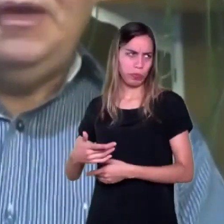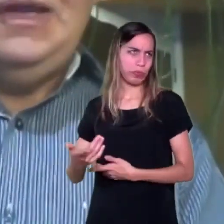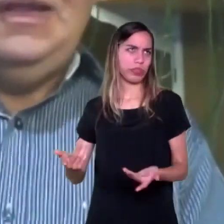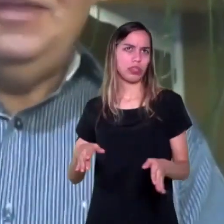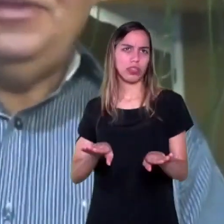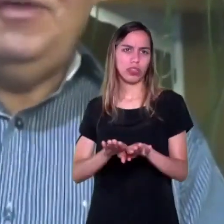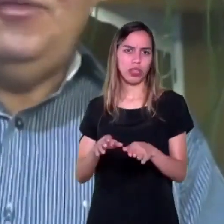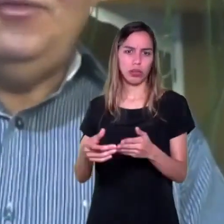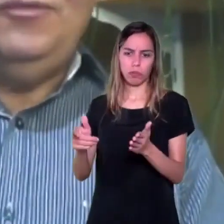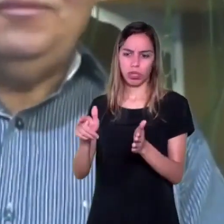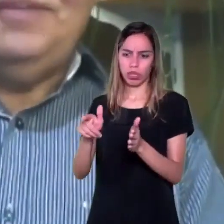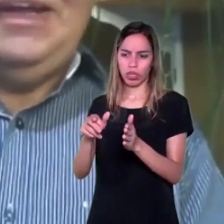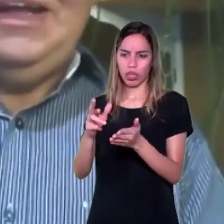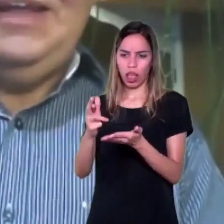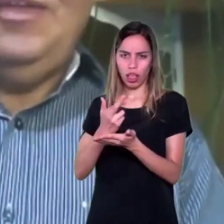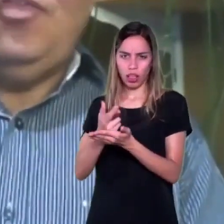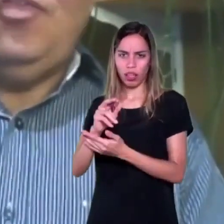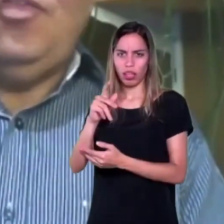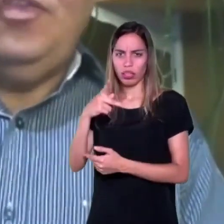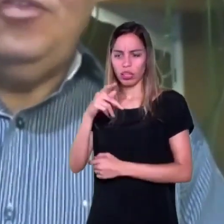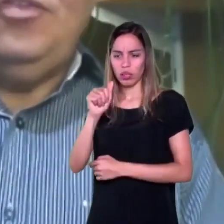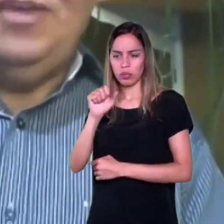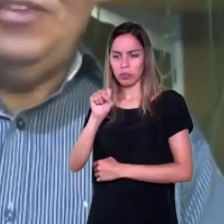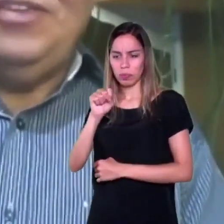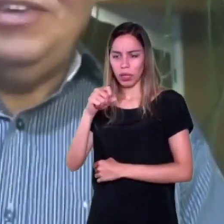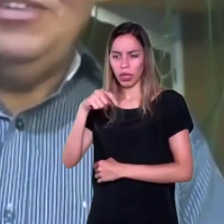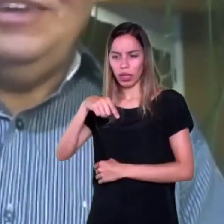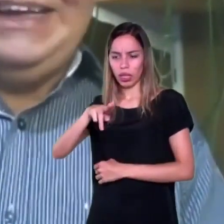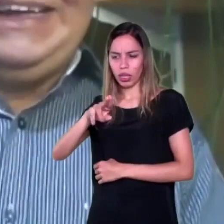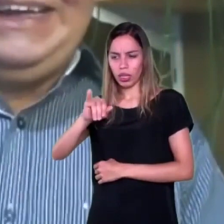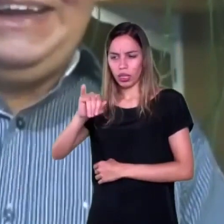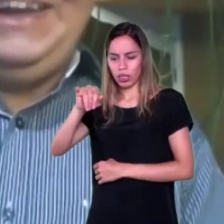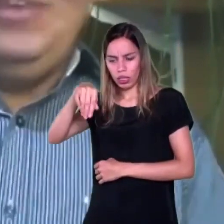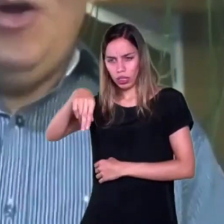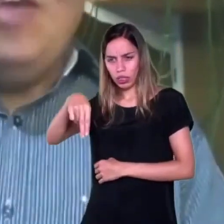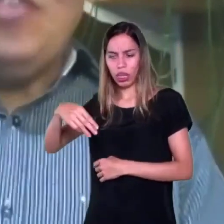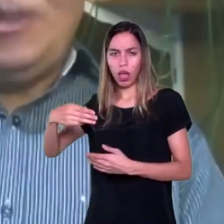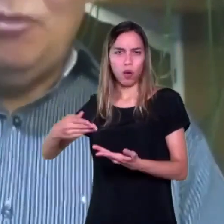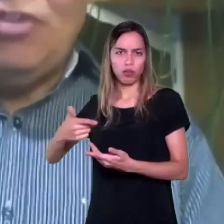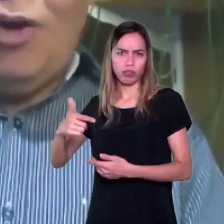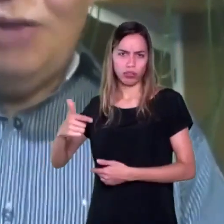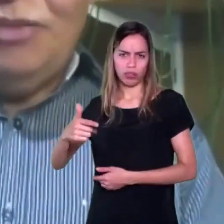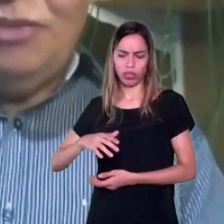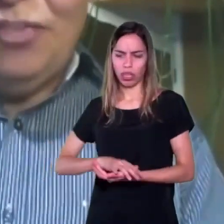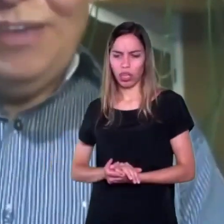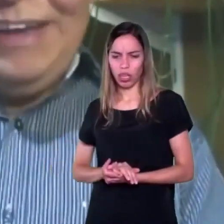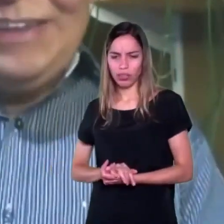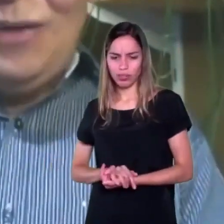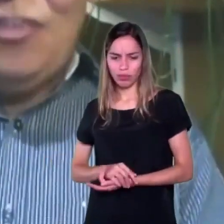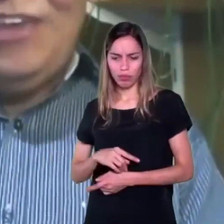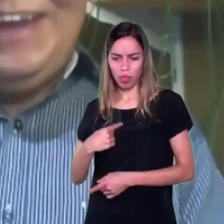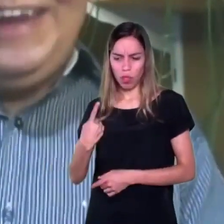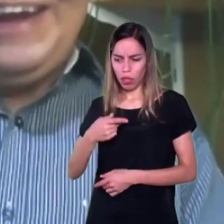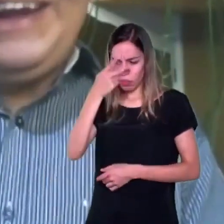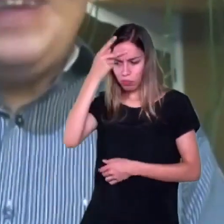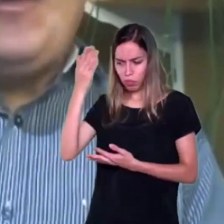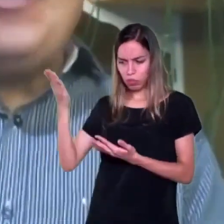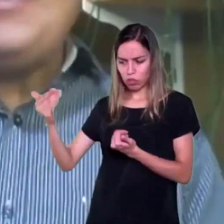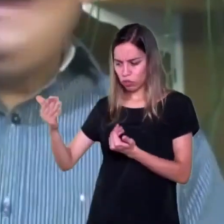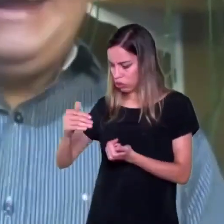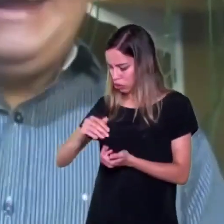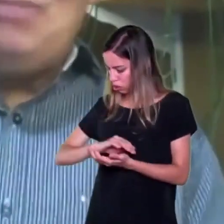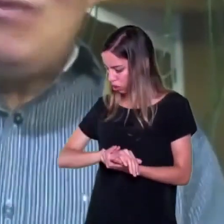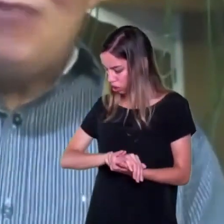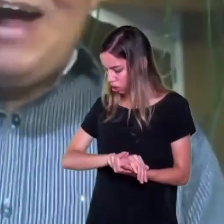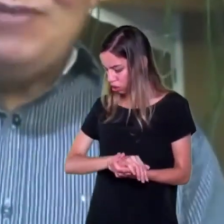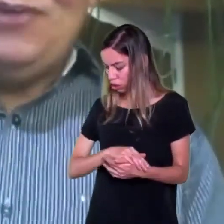tempo. Então, nesse sentido, a gente... E nós éramos jovens, então, assim, coisa